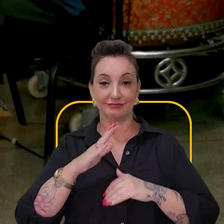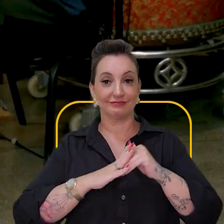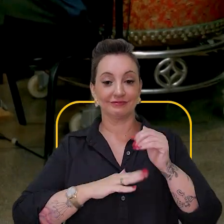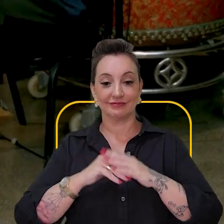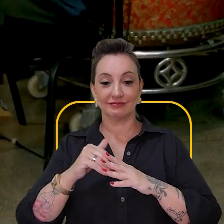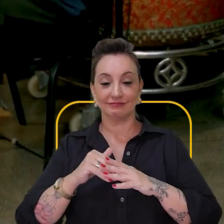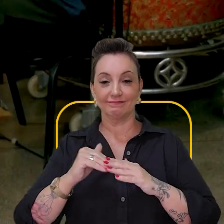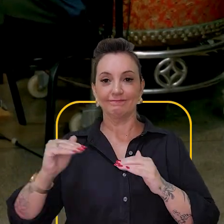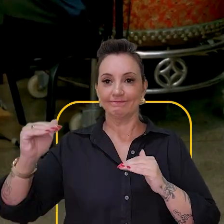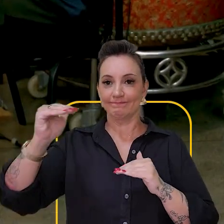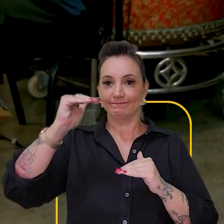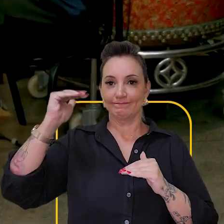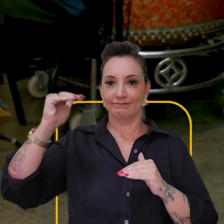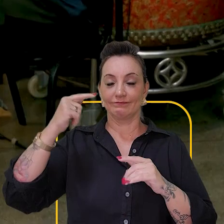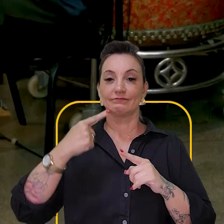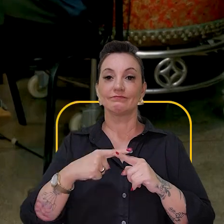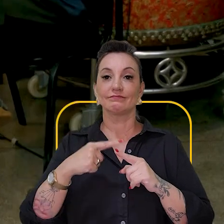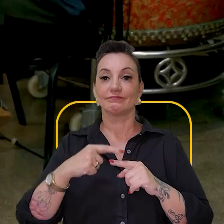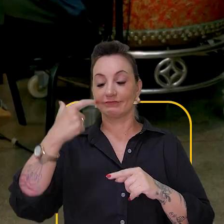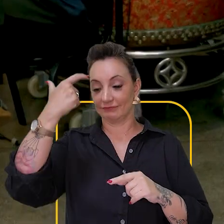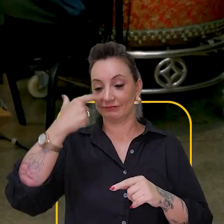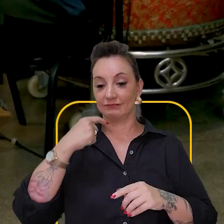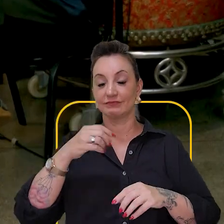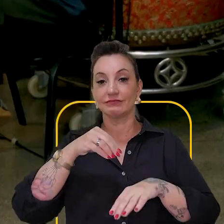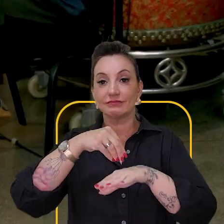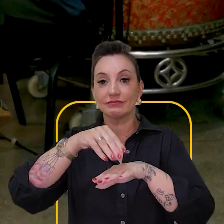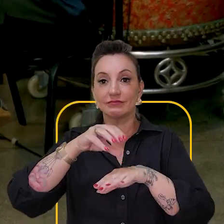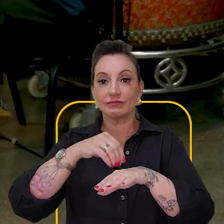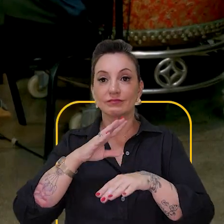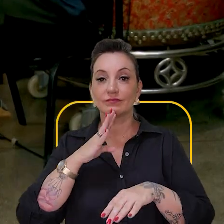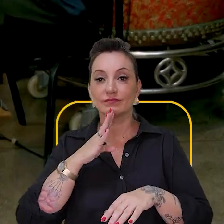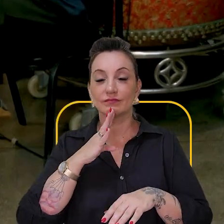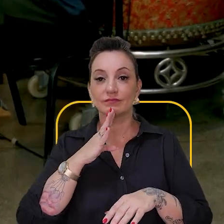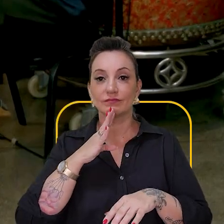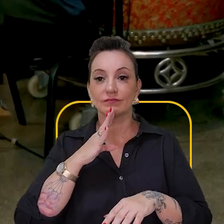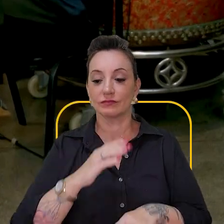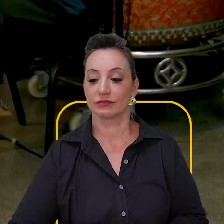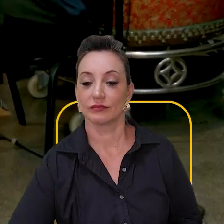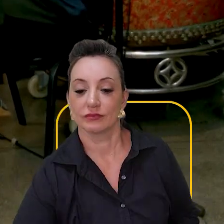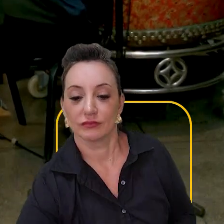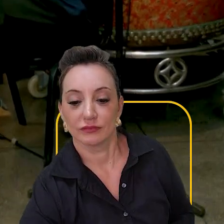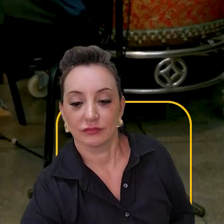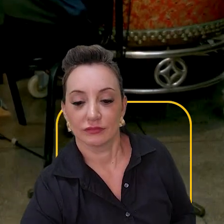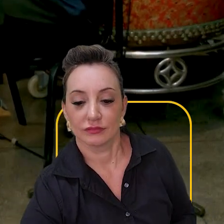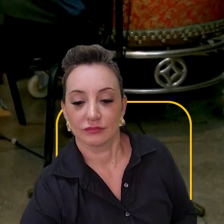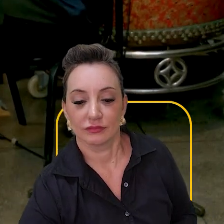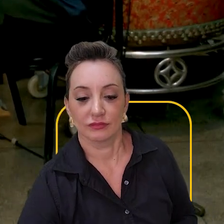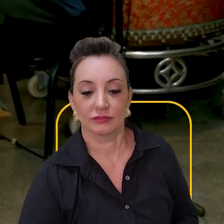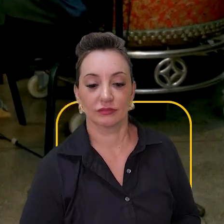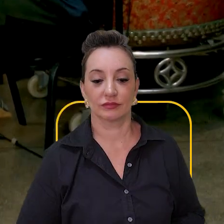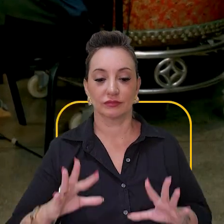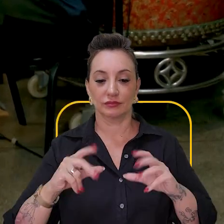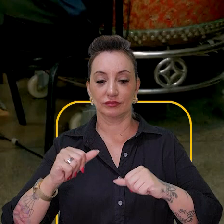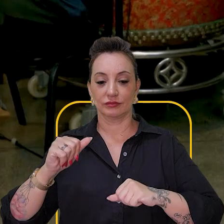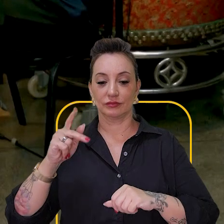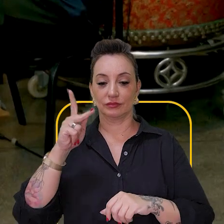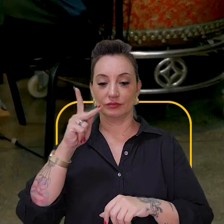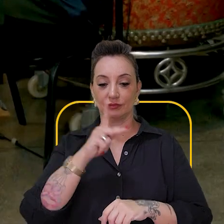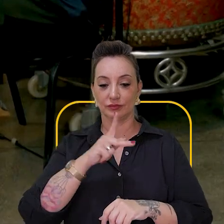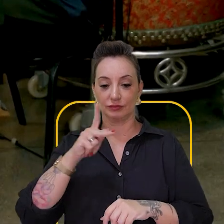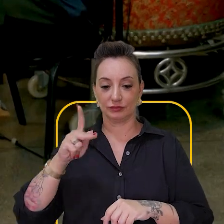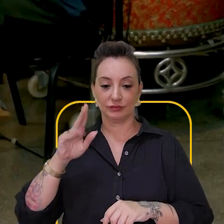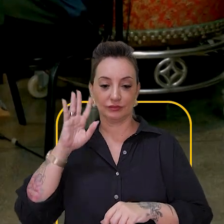uma profissão Nobre porque é quem está transmitindo conhecimento todo mundo que que tem uma profissão